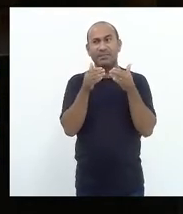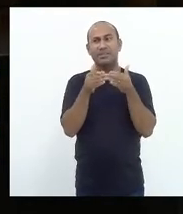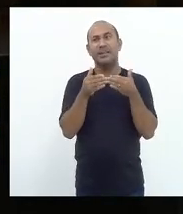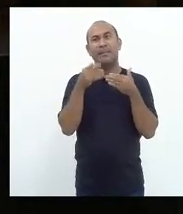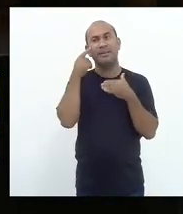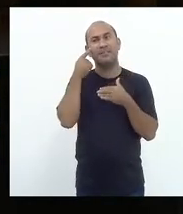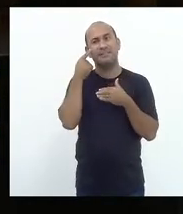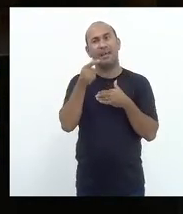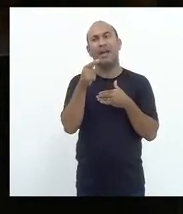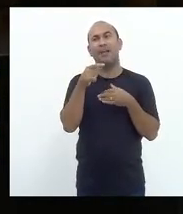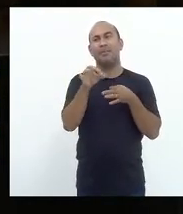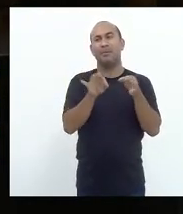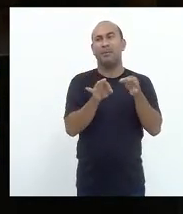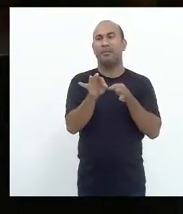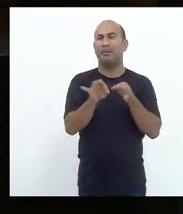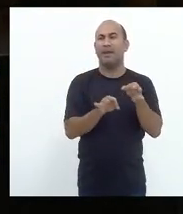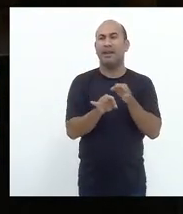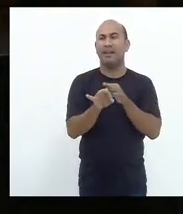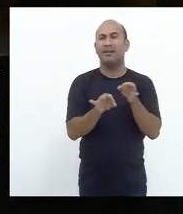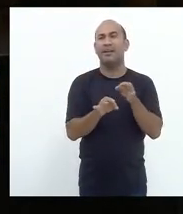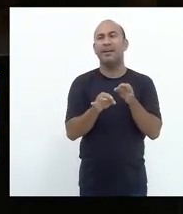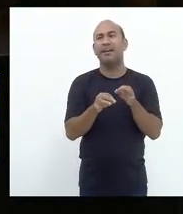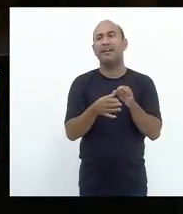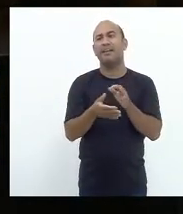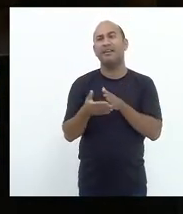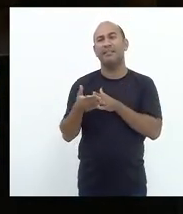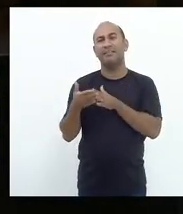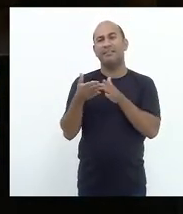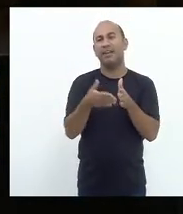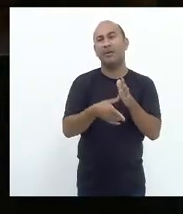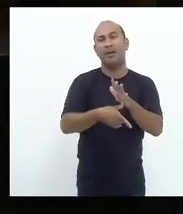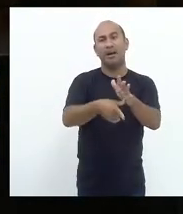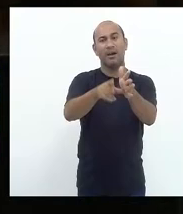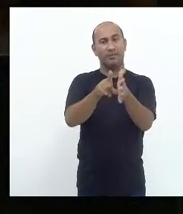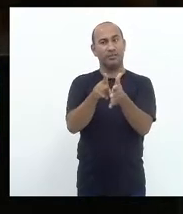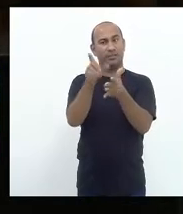pedir para pensar os meus projetos, que vieram muito antes desse,